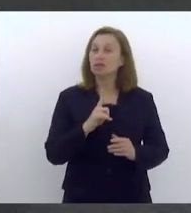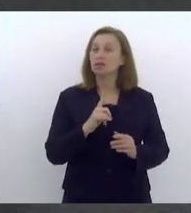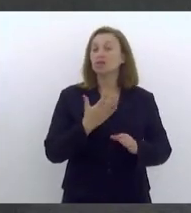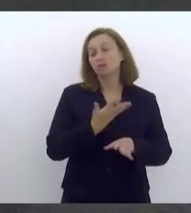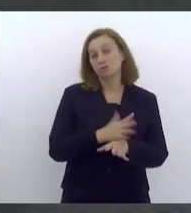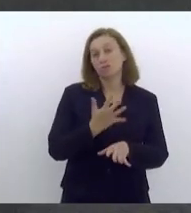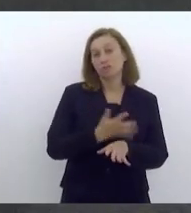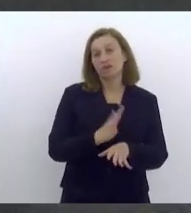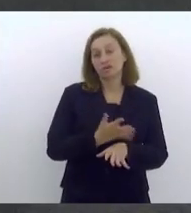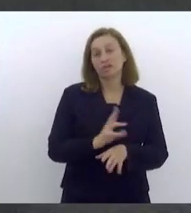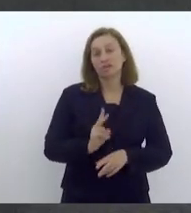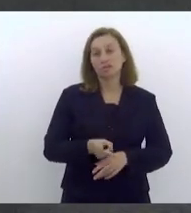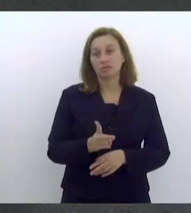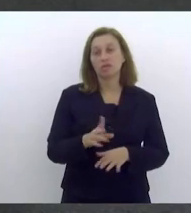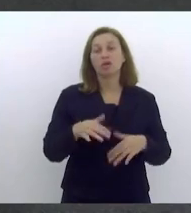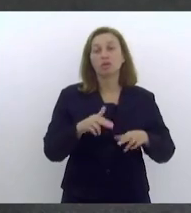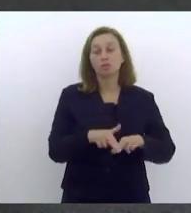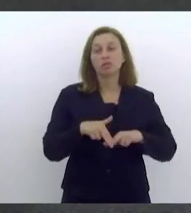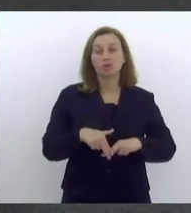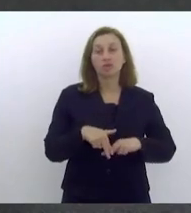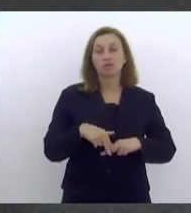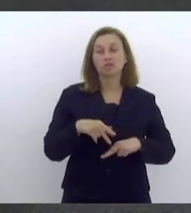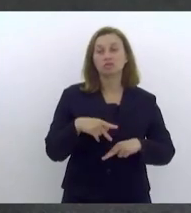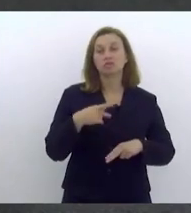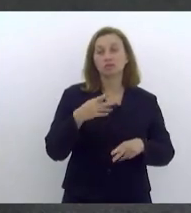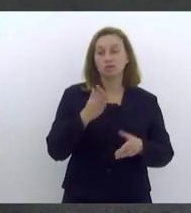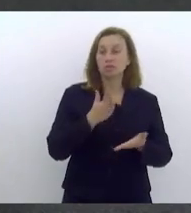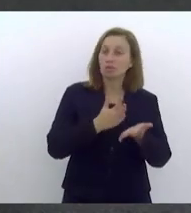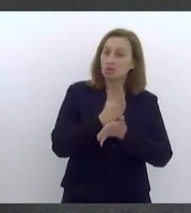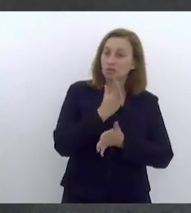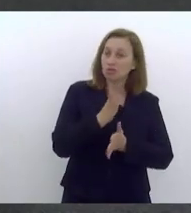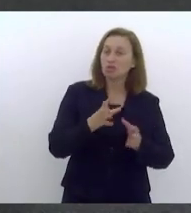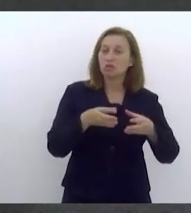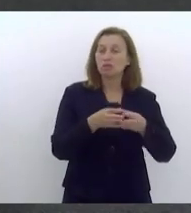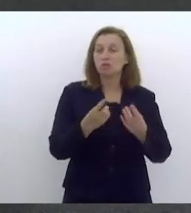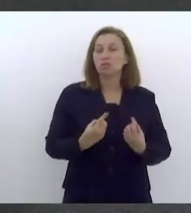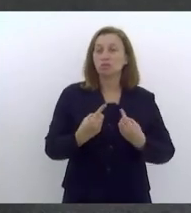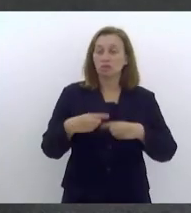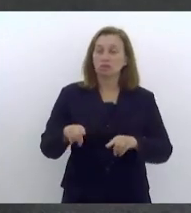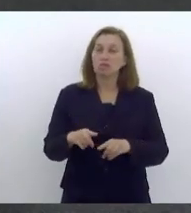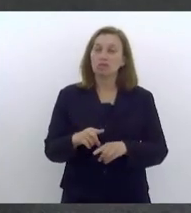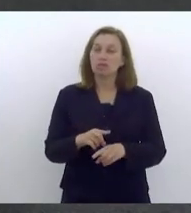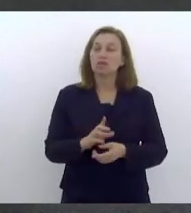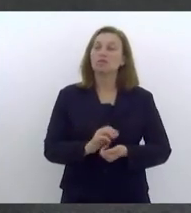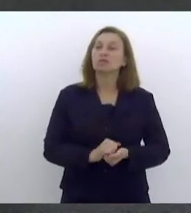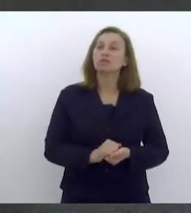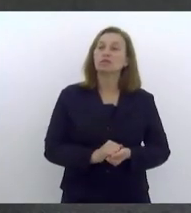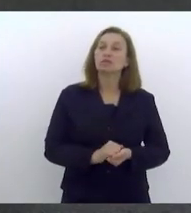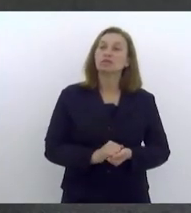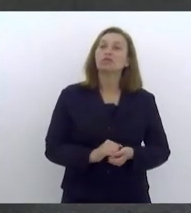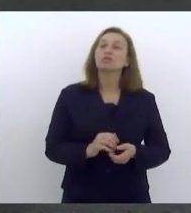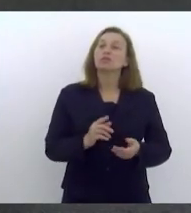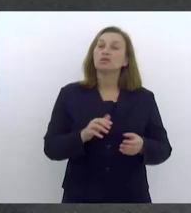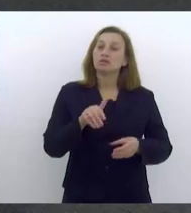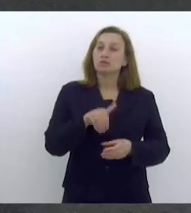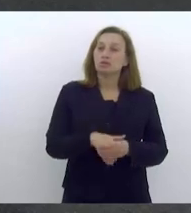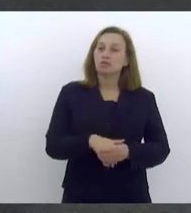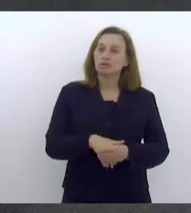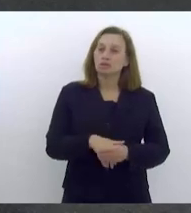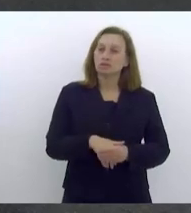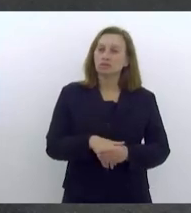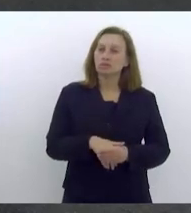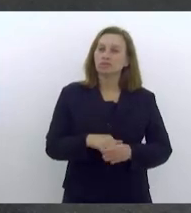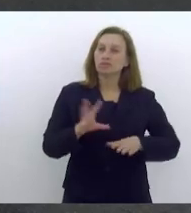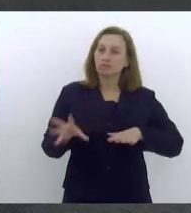prática permanente. Por isso, nosso parecer é favorável na Comissão de Combate às Discriminações e também terá o nosso voto para